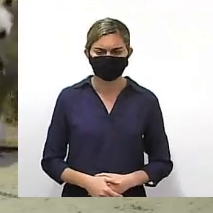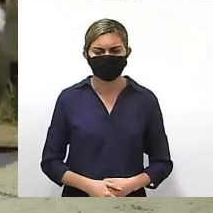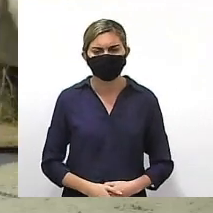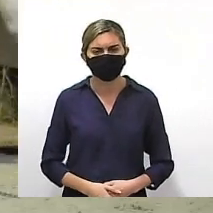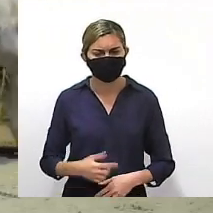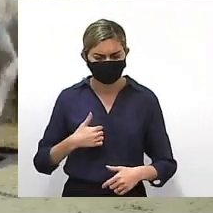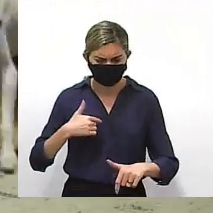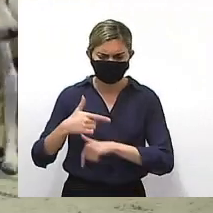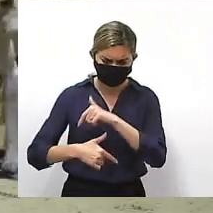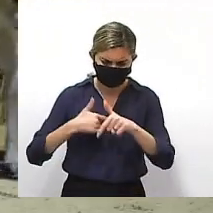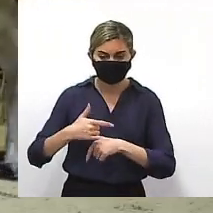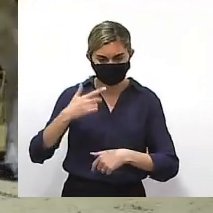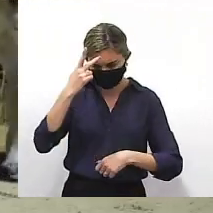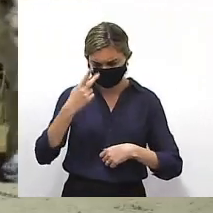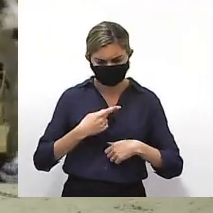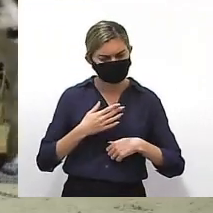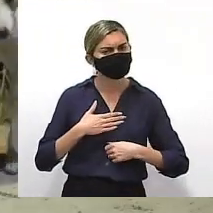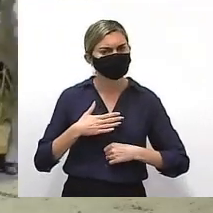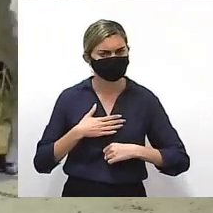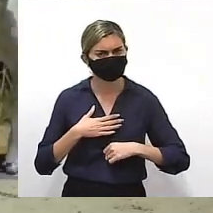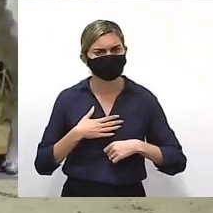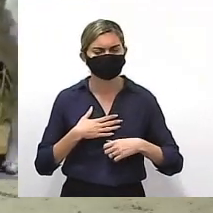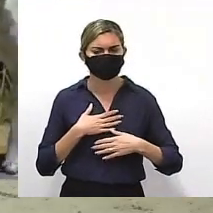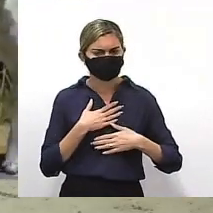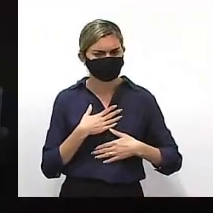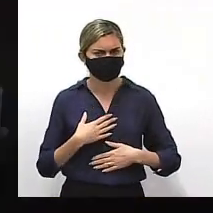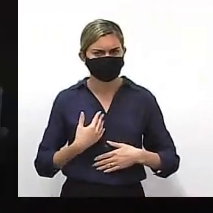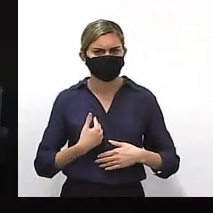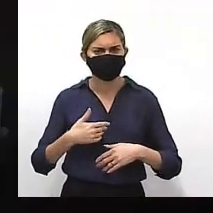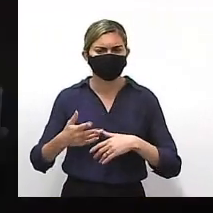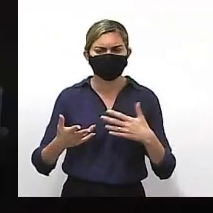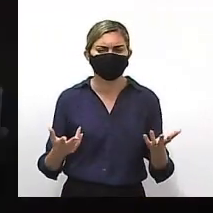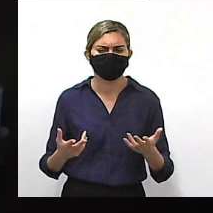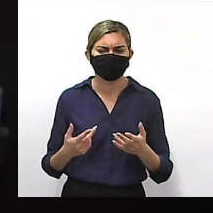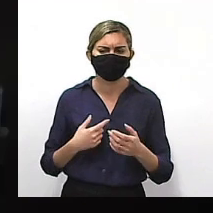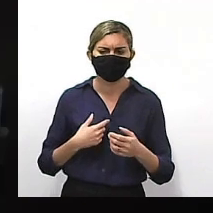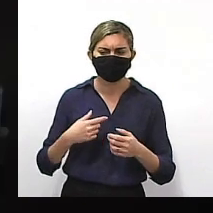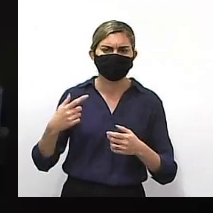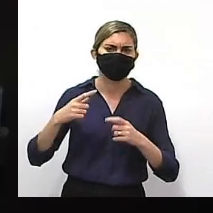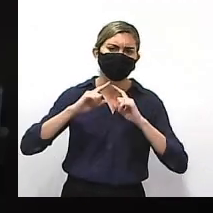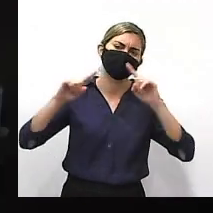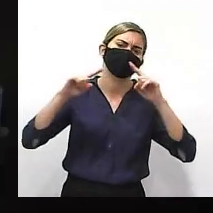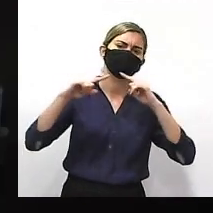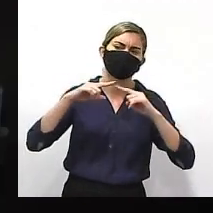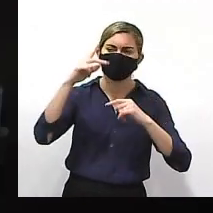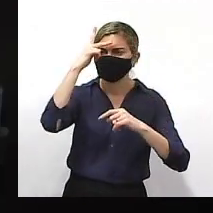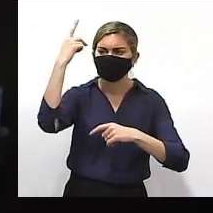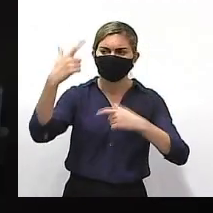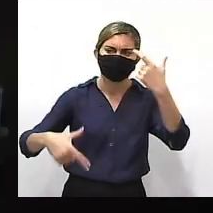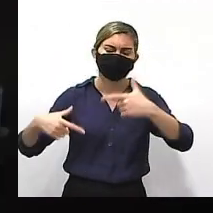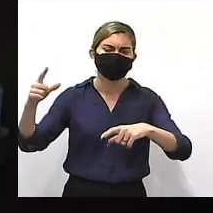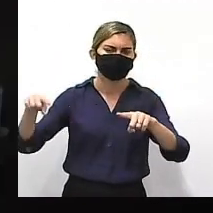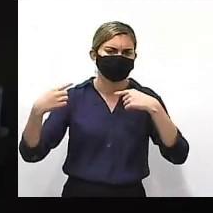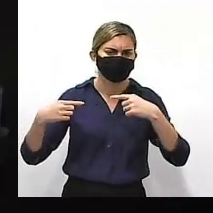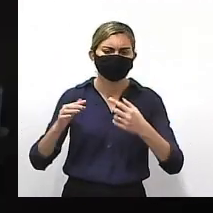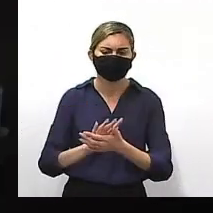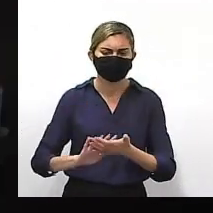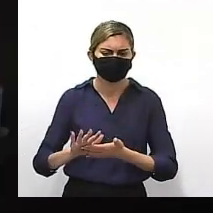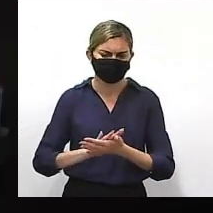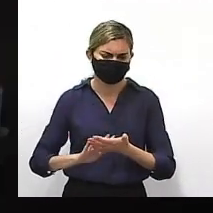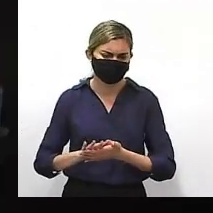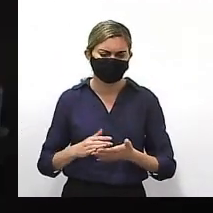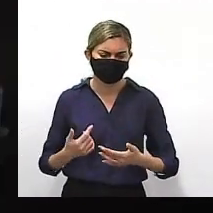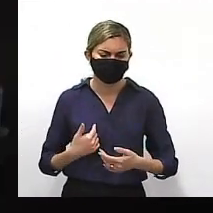Eu trabalho para mim mesmo. Eu não vou buscar de ninguém, não vou levar carão de ninguém não. Tem de onde eu tirar o